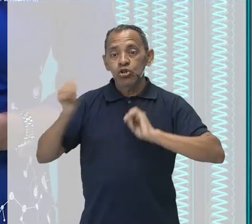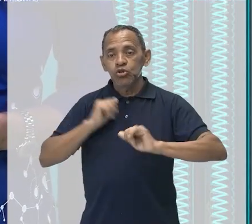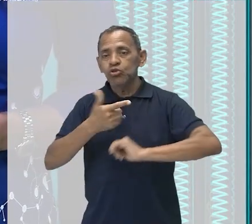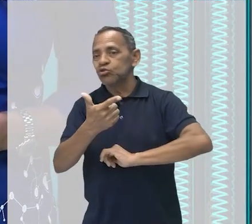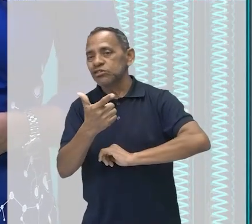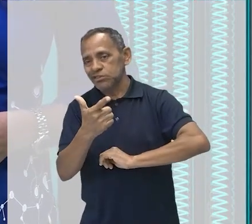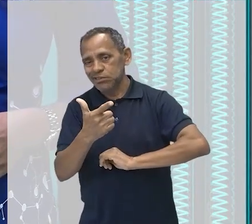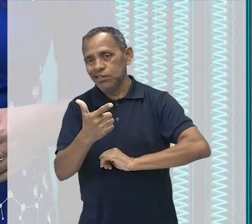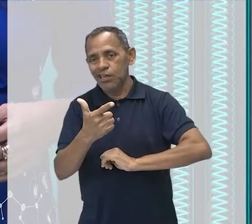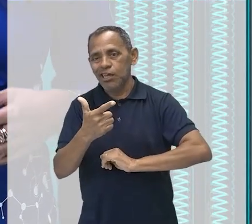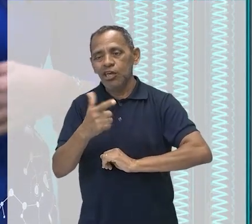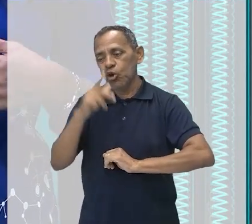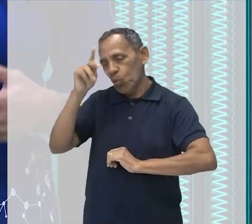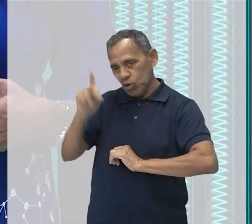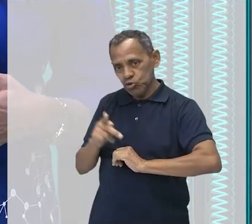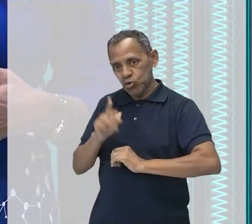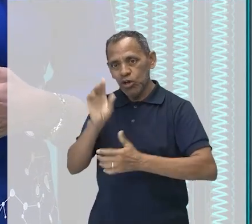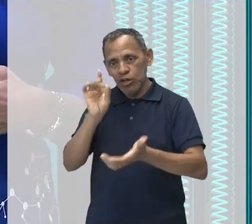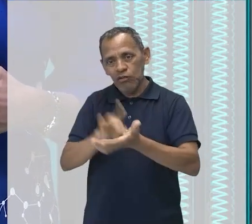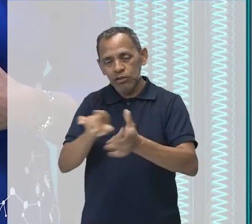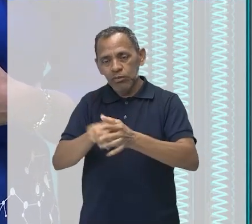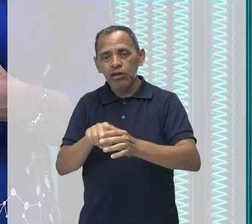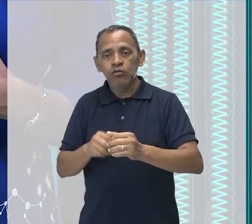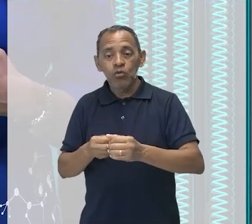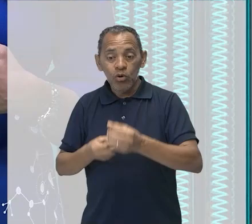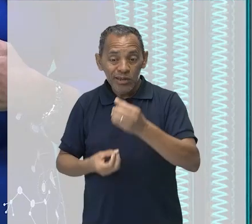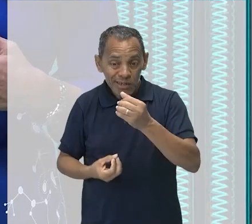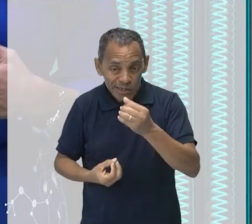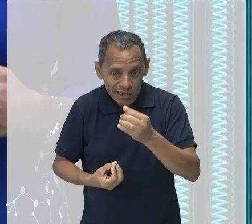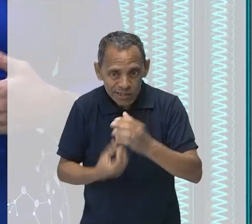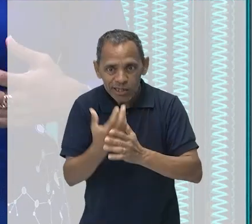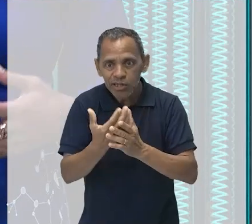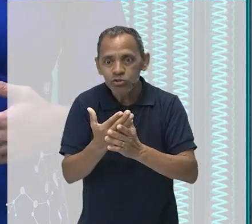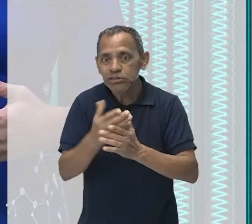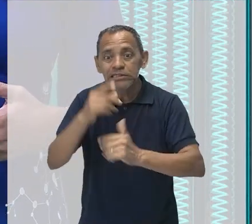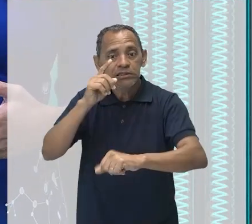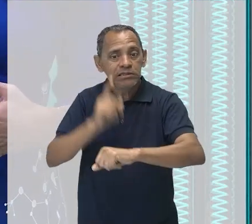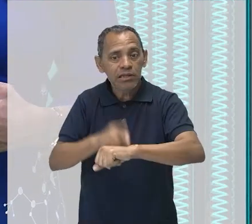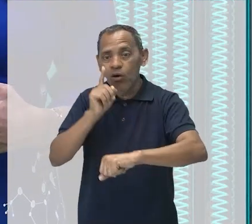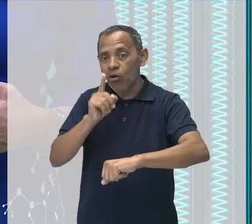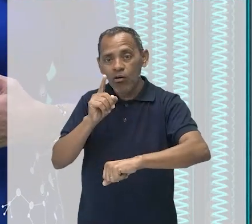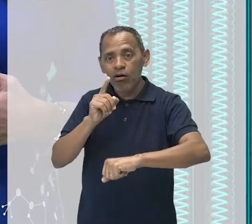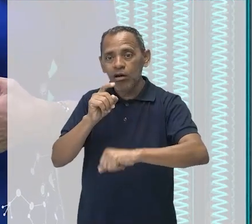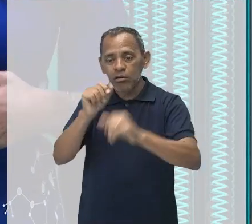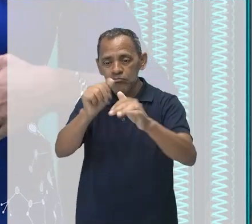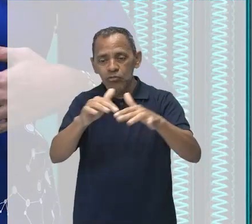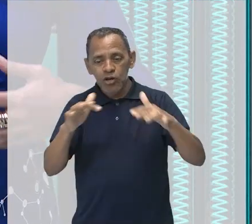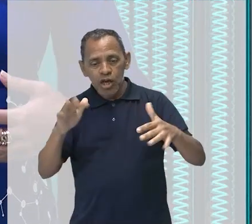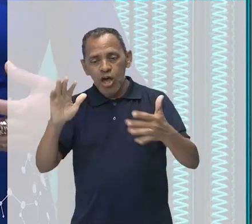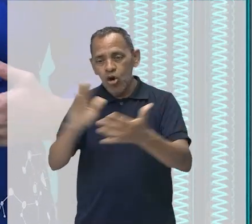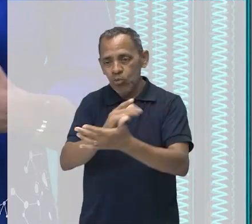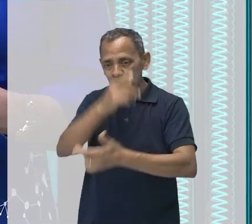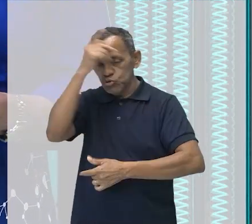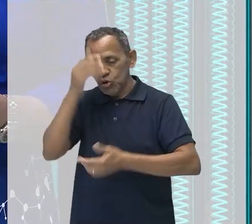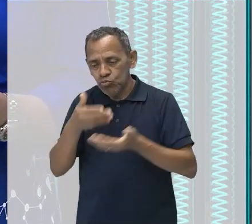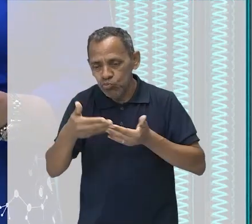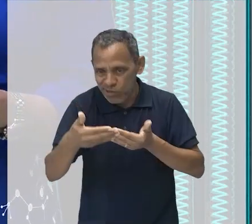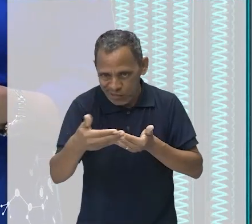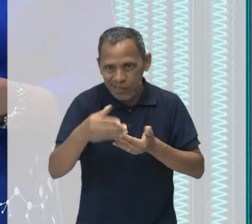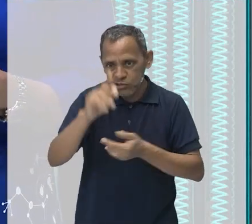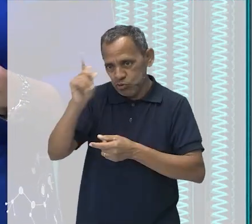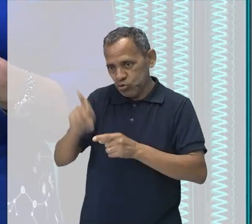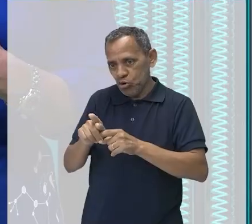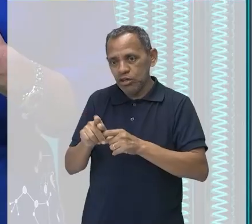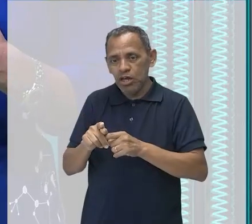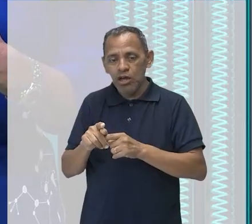os atores não têm um enredo, eles vão criando isso num palco. Alguém começa uma